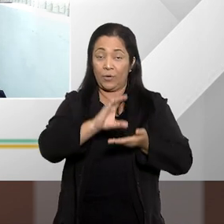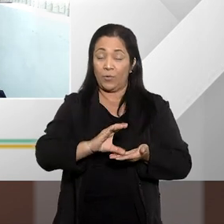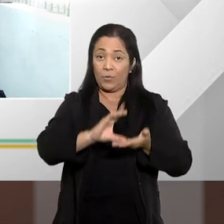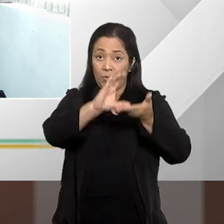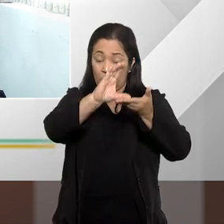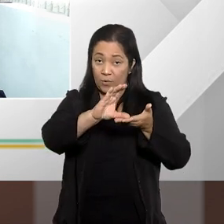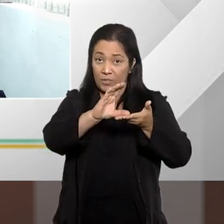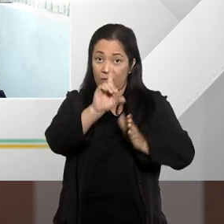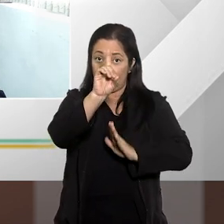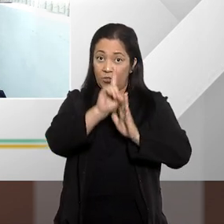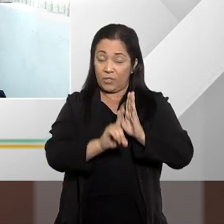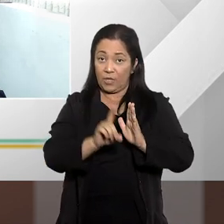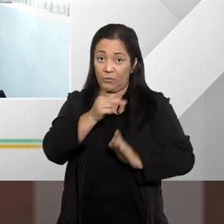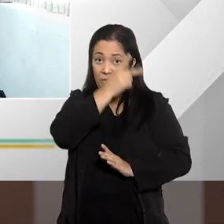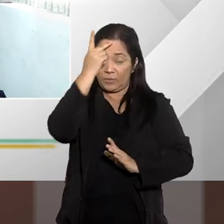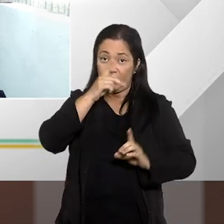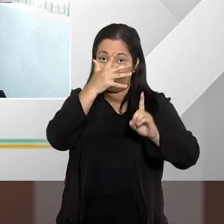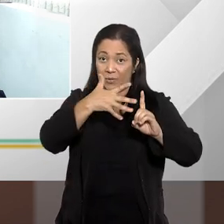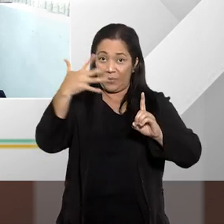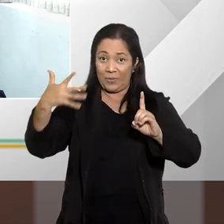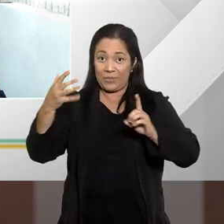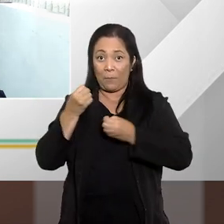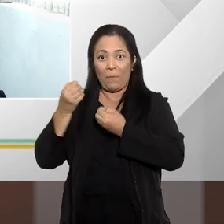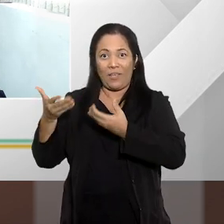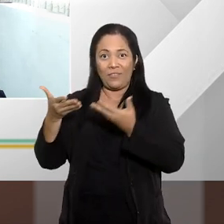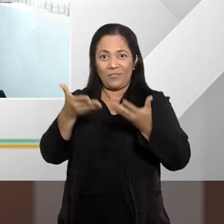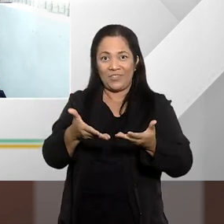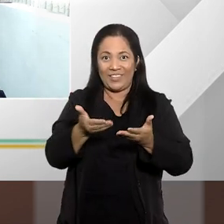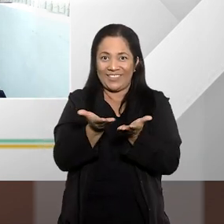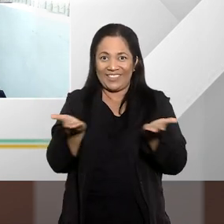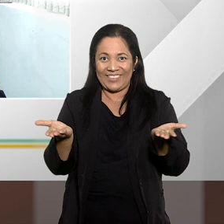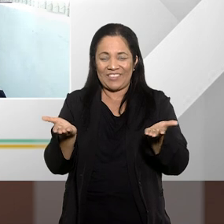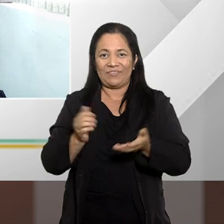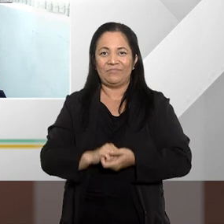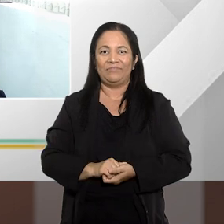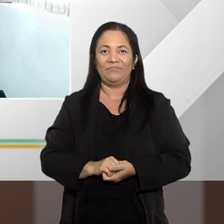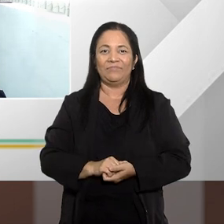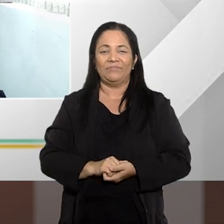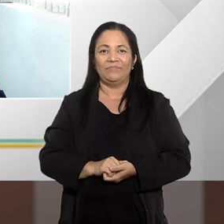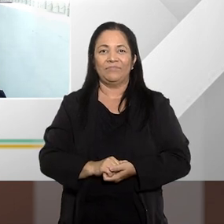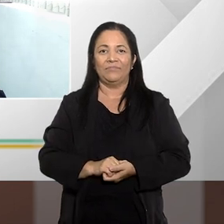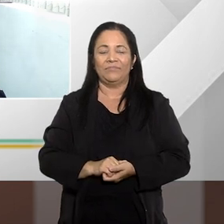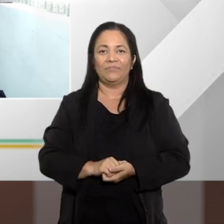Pessoas LGBTQIA+. Muito bem-vinda ao Entender Direito de hoje, Janaína.